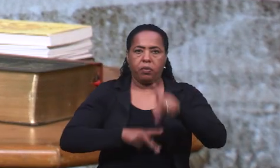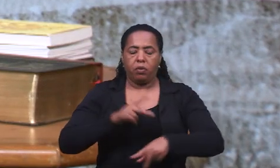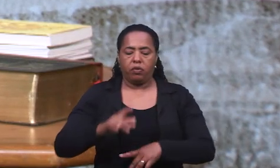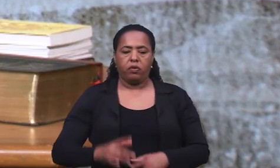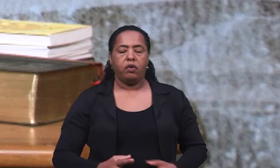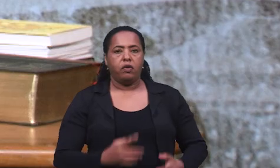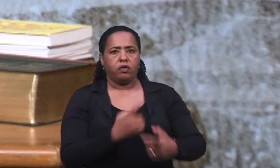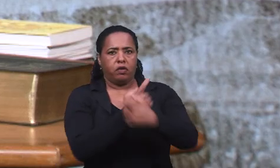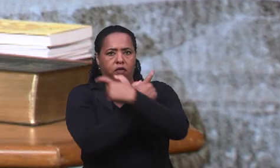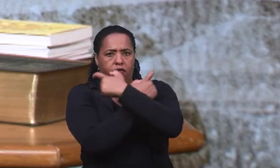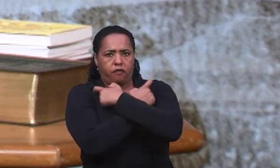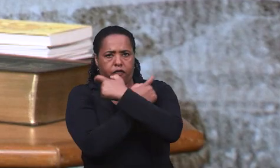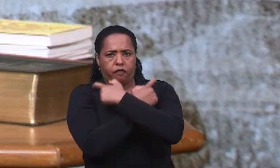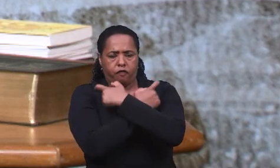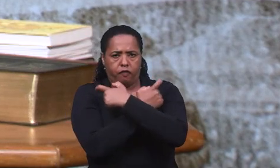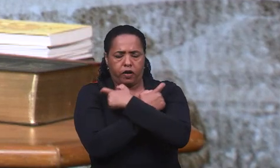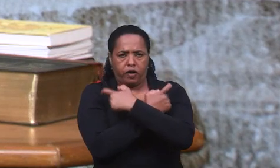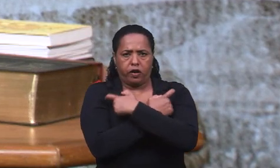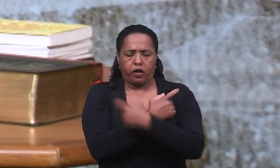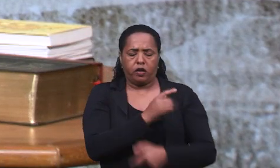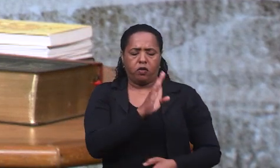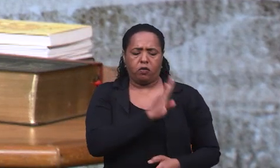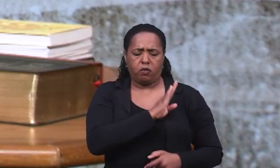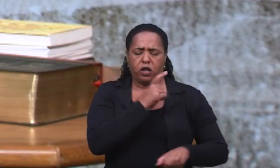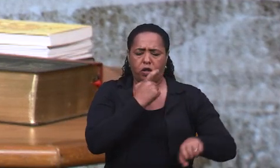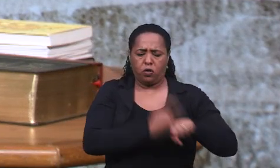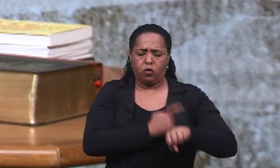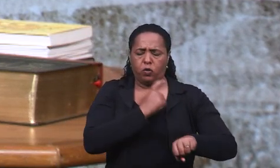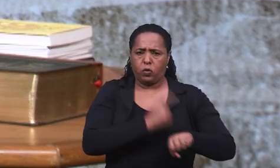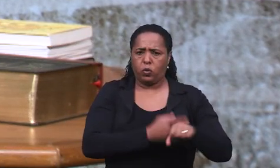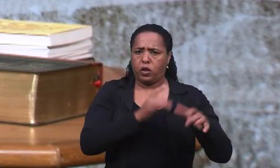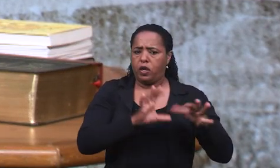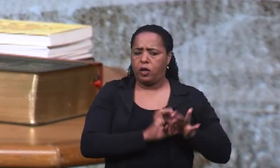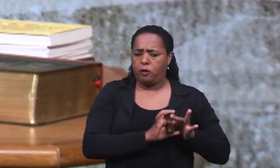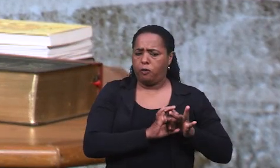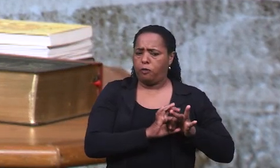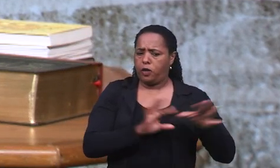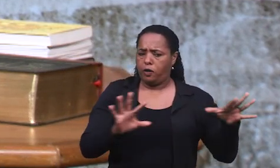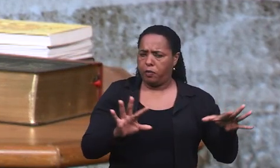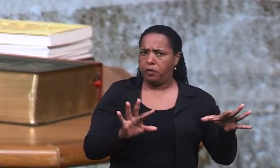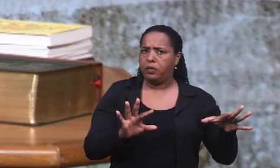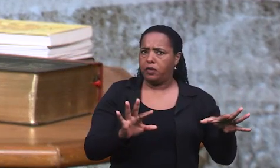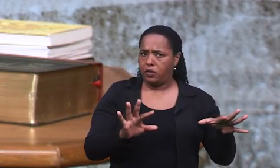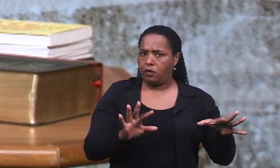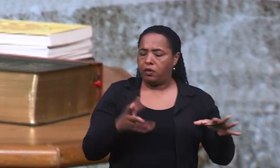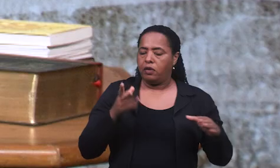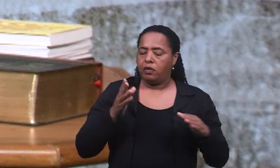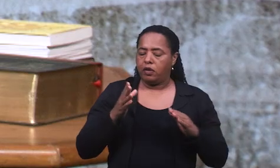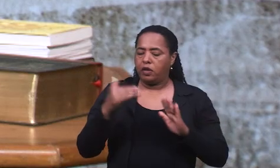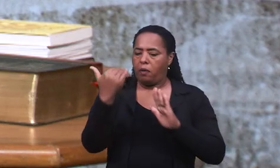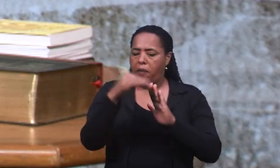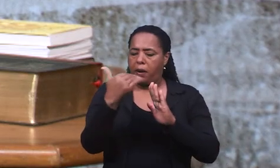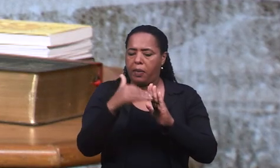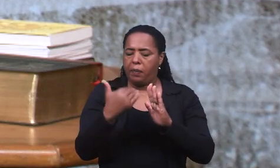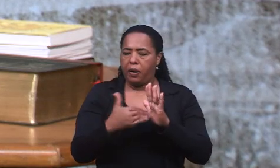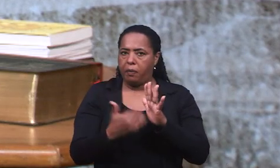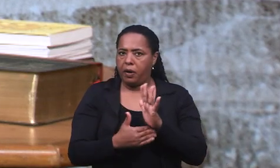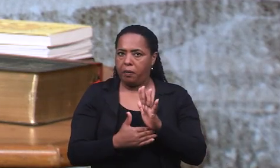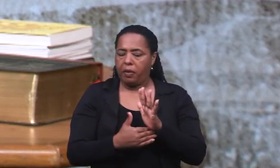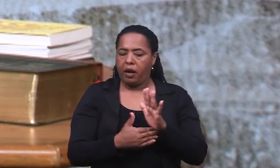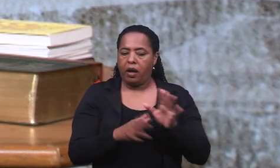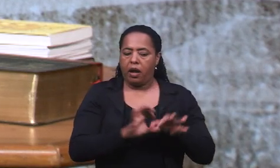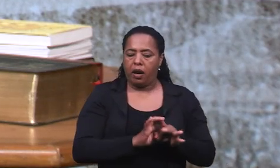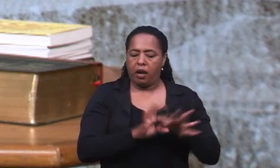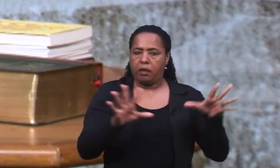seu coração endurecido e não deixou ainda, nessa sequência que nós estamos lendo, o povo